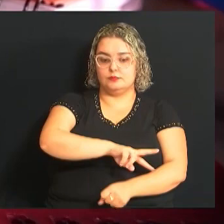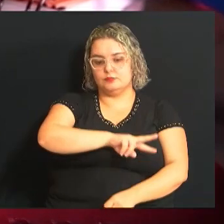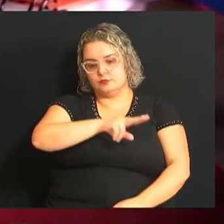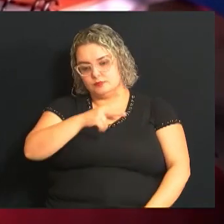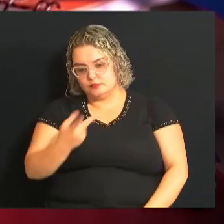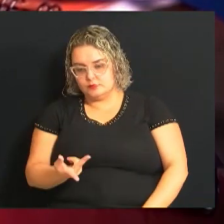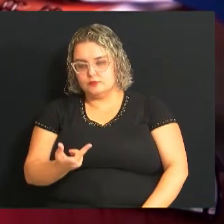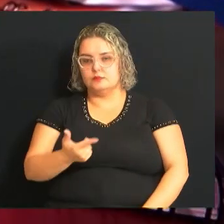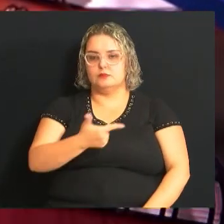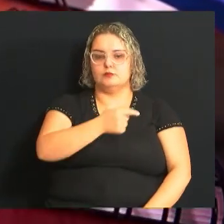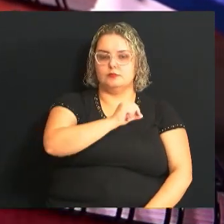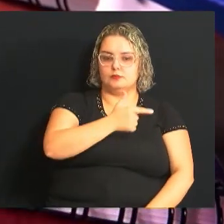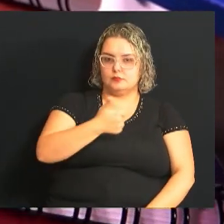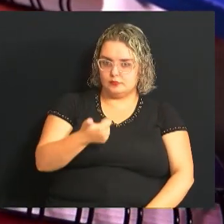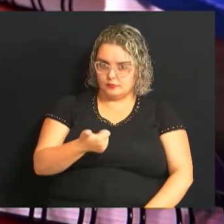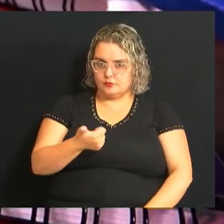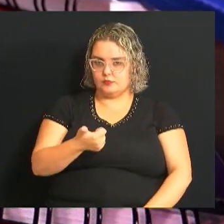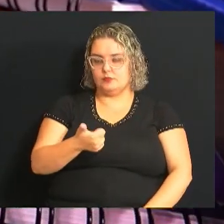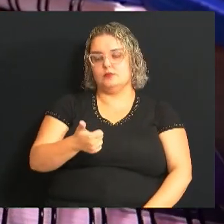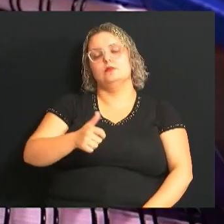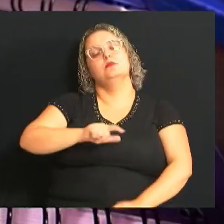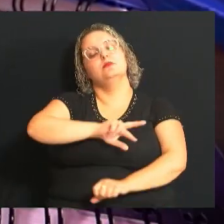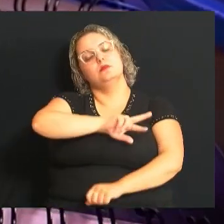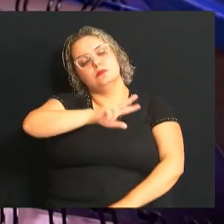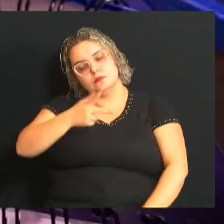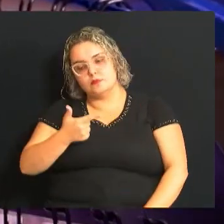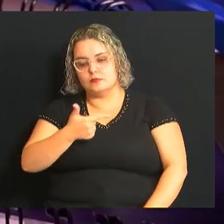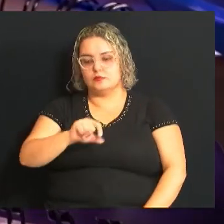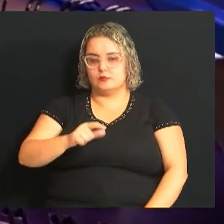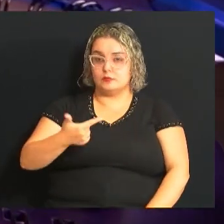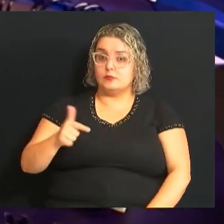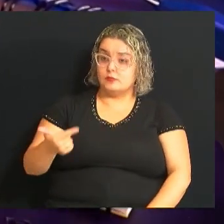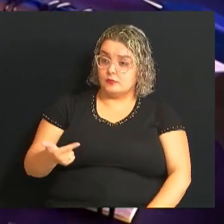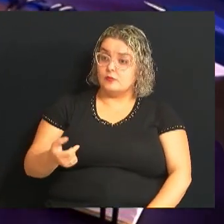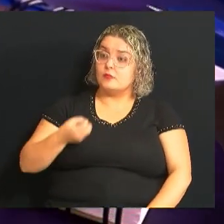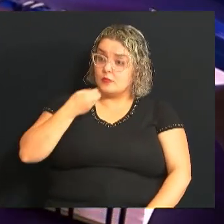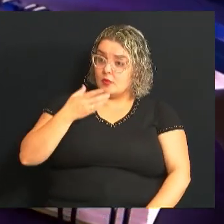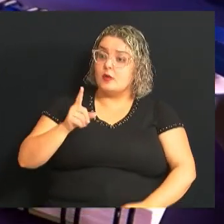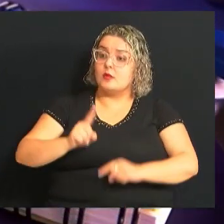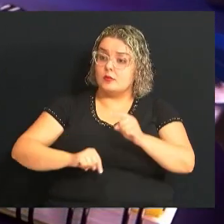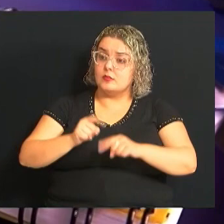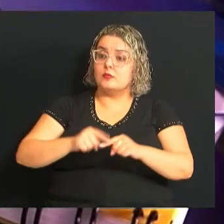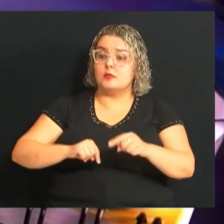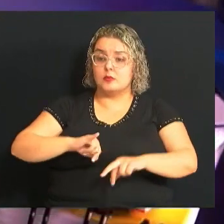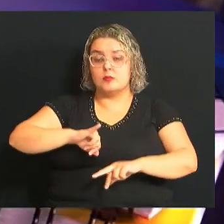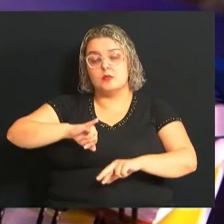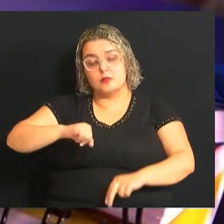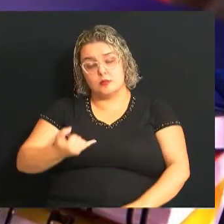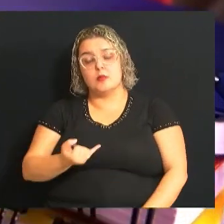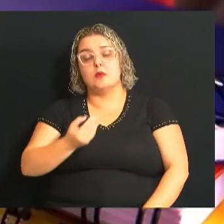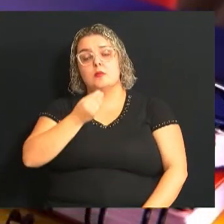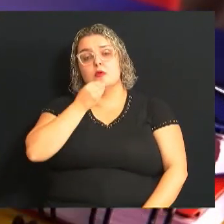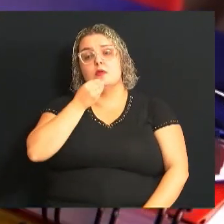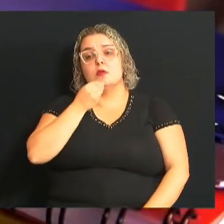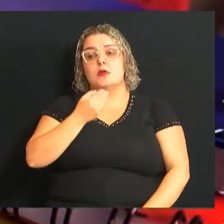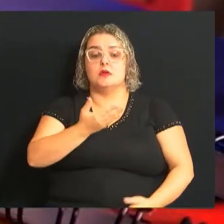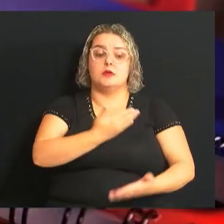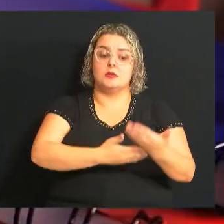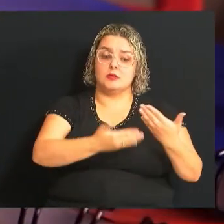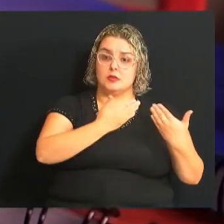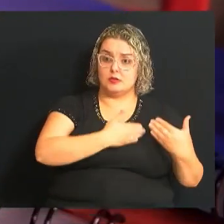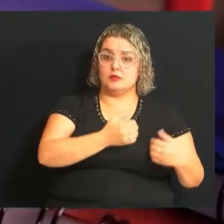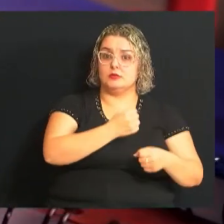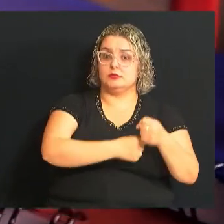para 2022. Mas sempre é bom aproveitar os materiais que restaram do ano anterior,